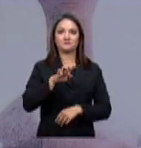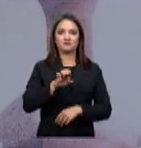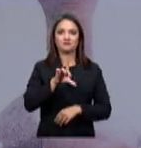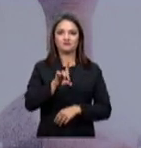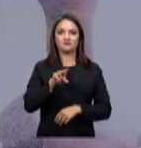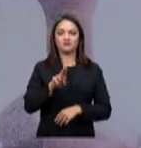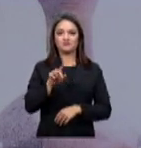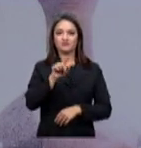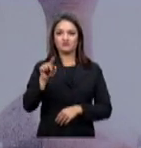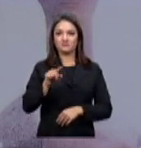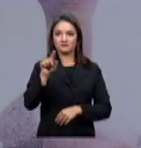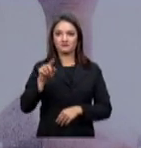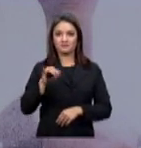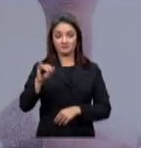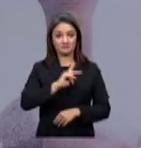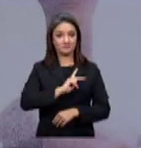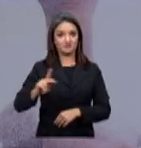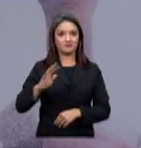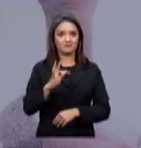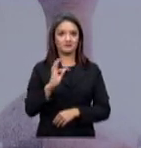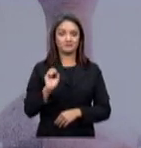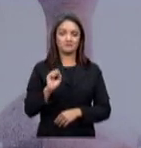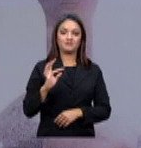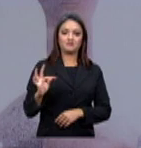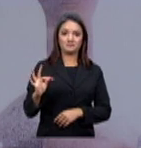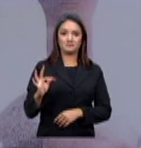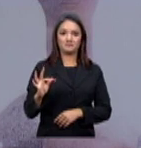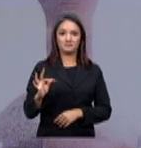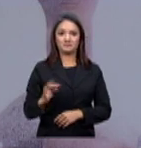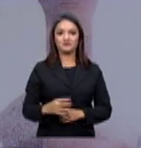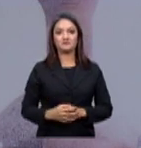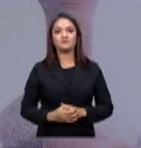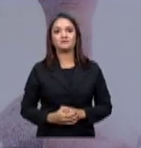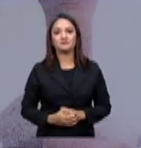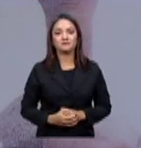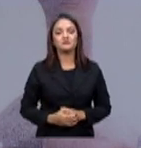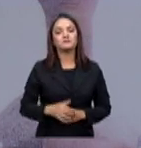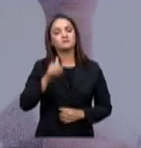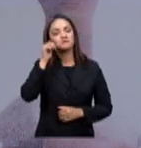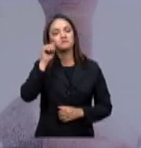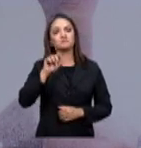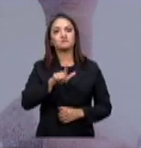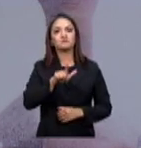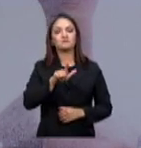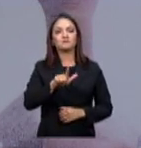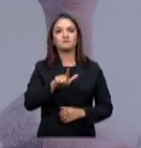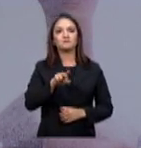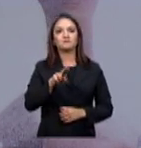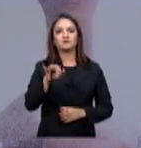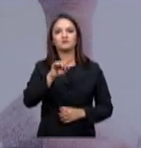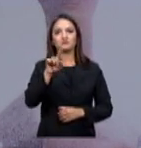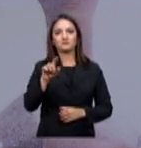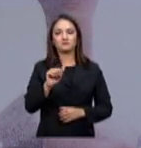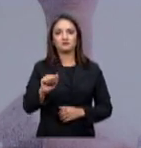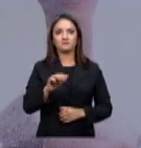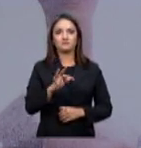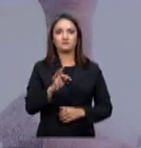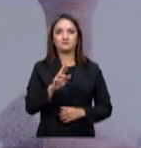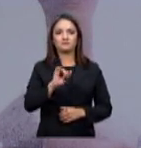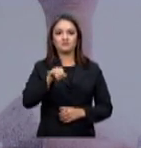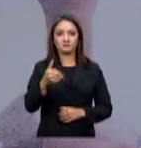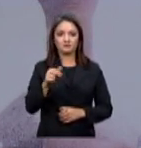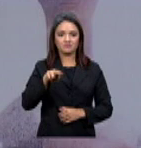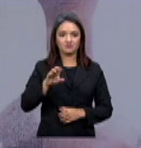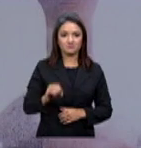presidente do Tribunal Superior do Trabalho sua senhoria a senhora Luiza Helena Trajano Presidente do Conselho de administração